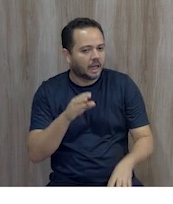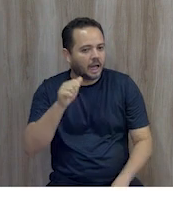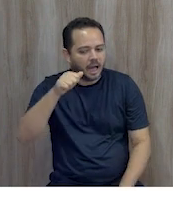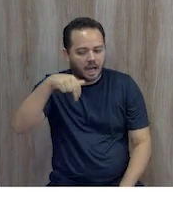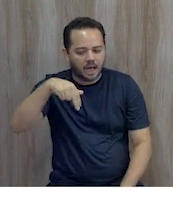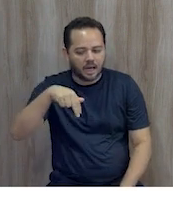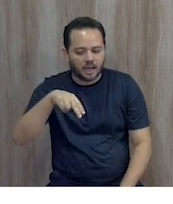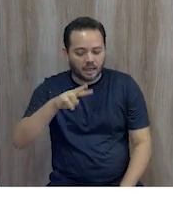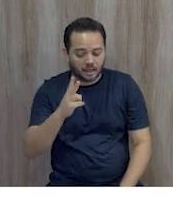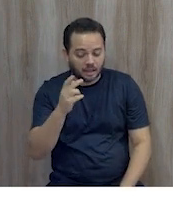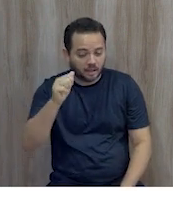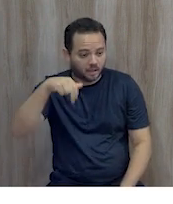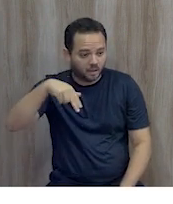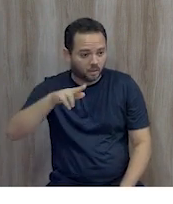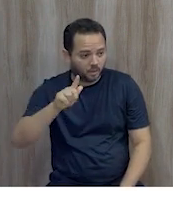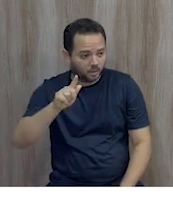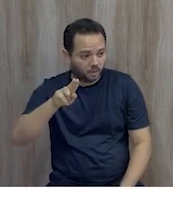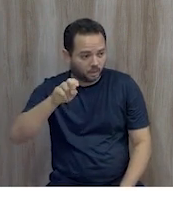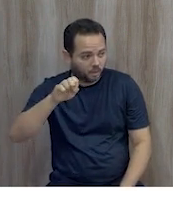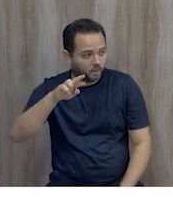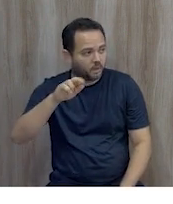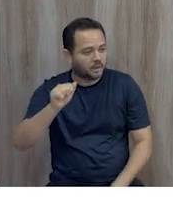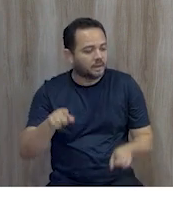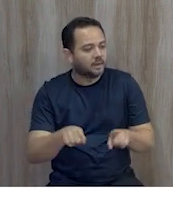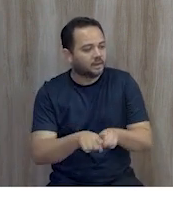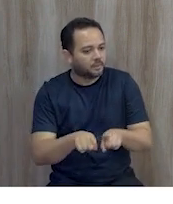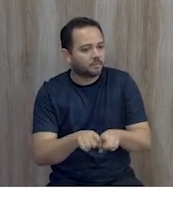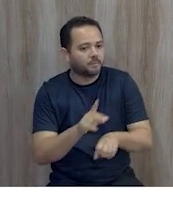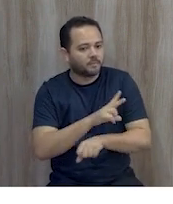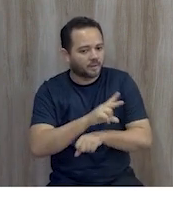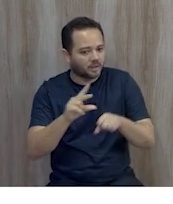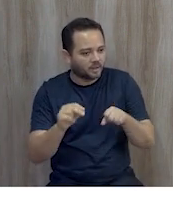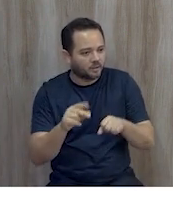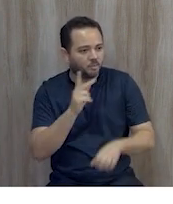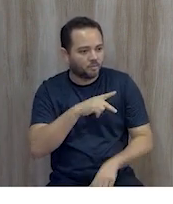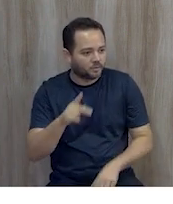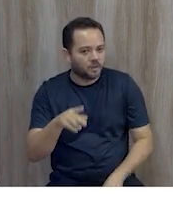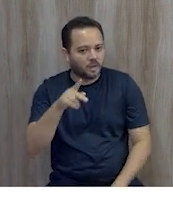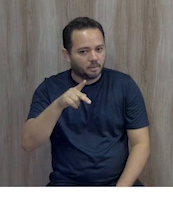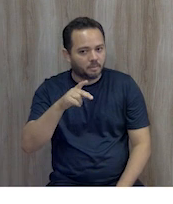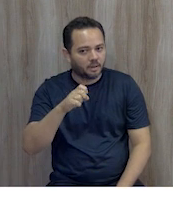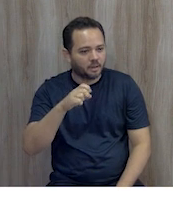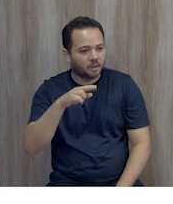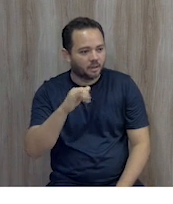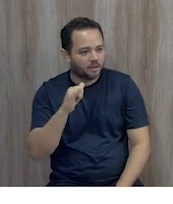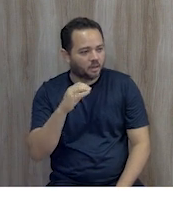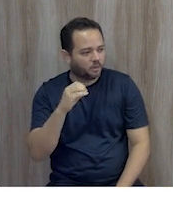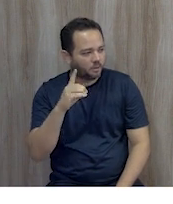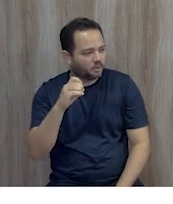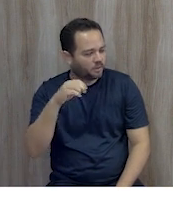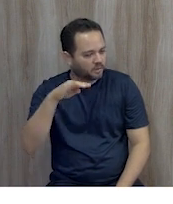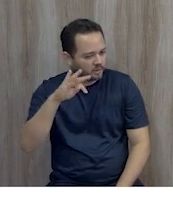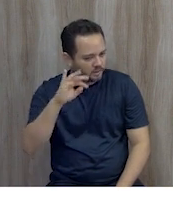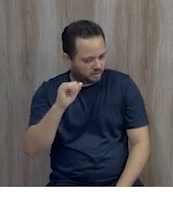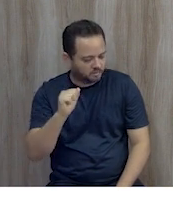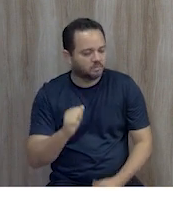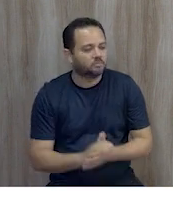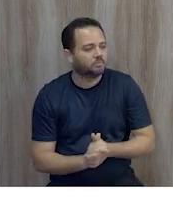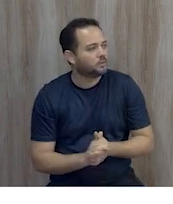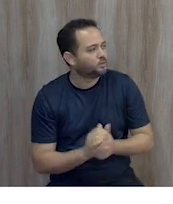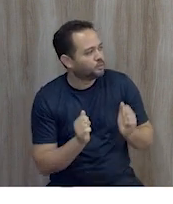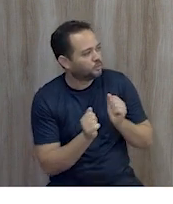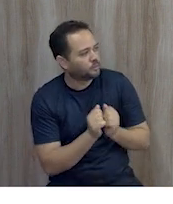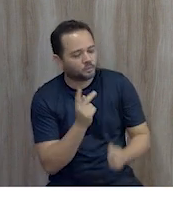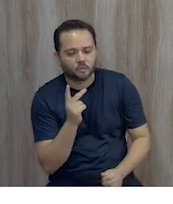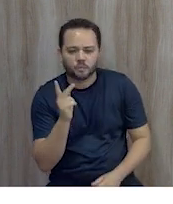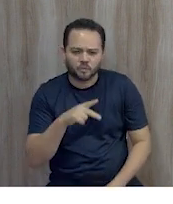Sou professora da especialização de periodontia do SENAC, junto com a professora Vitória Lima e a professora Maristela Lobo. E hoje eu divido muito meu